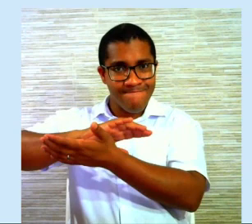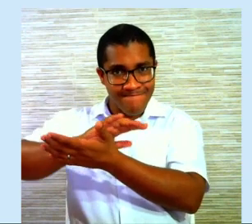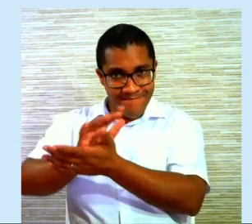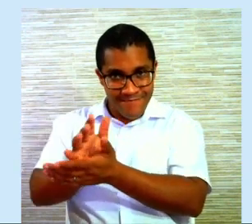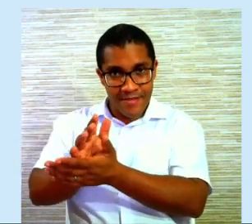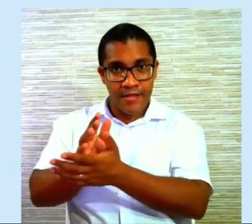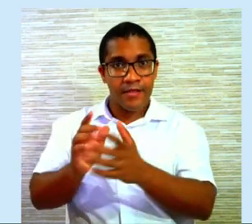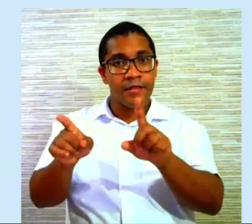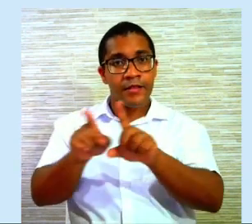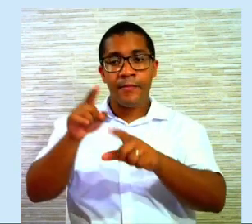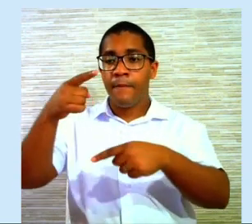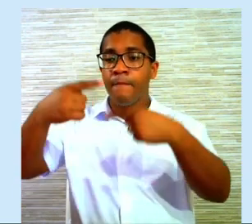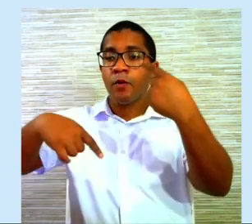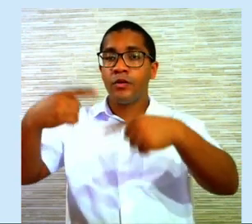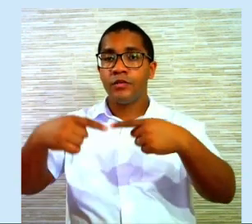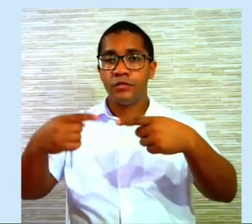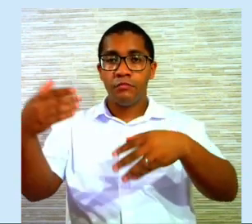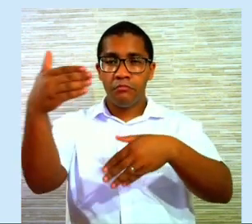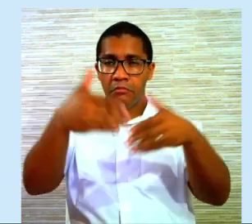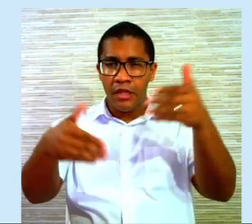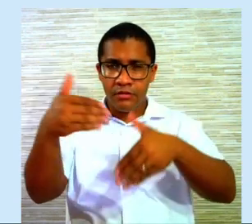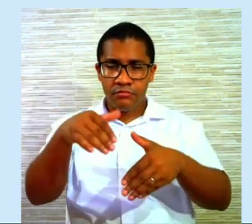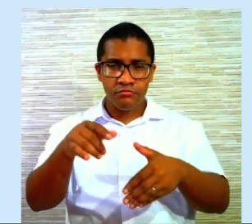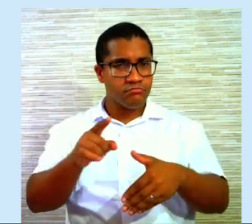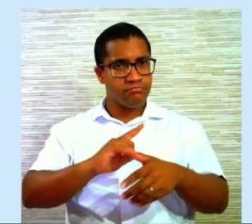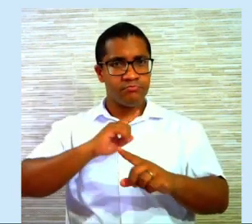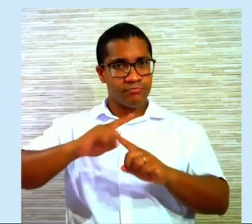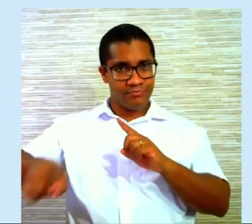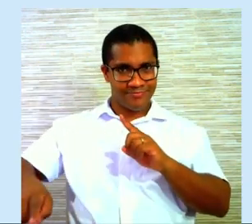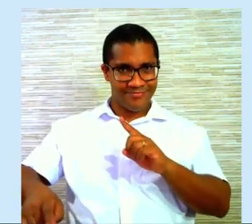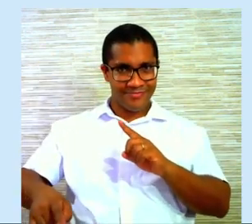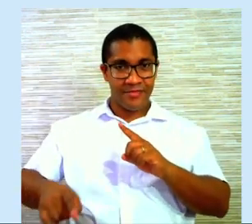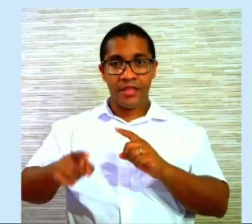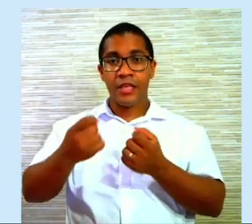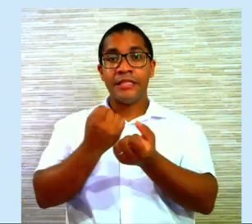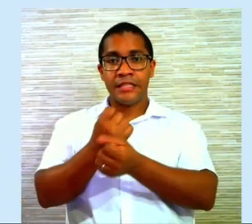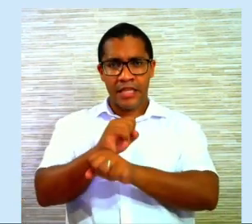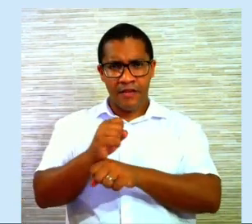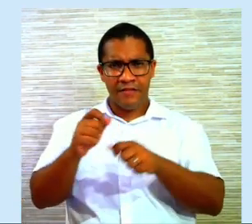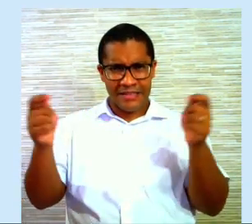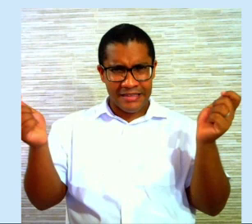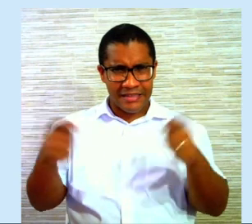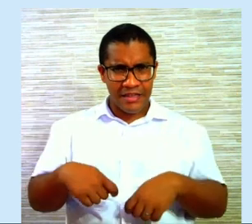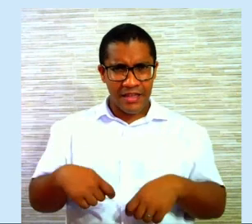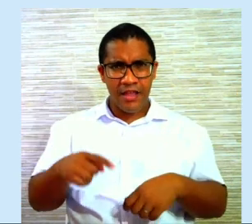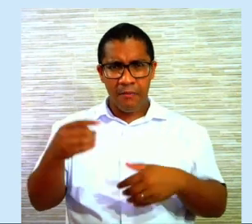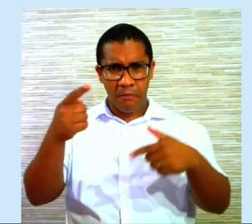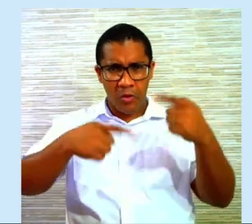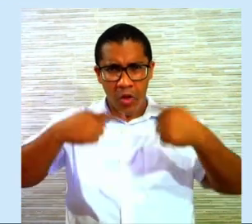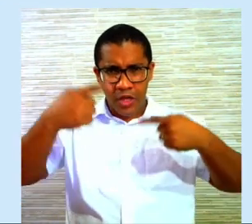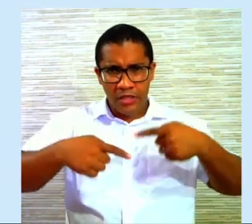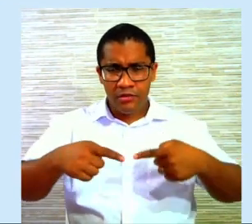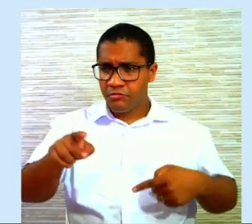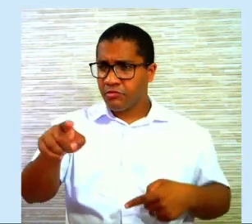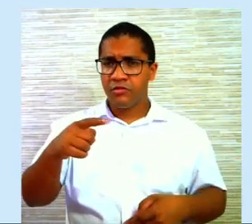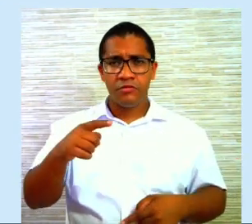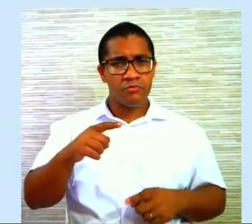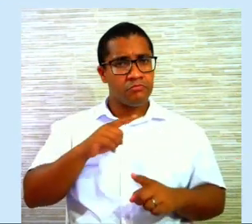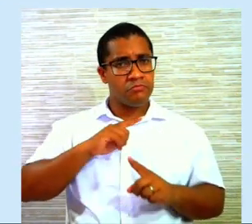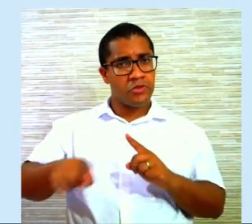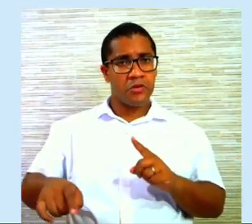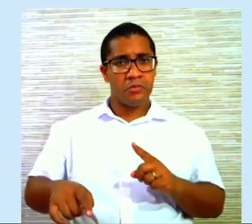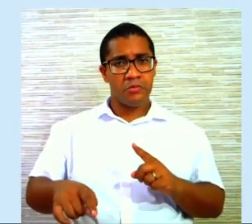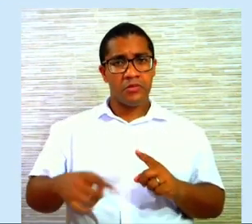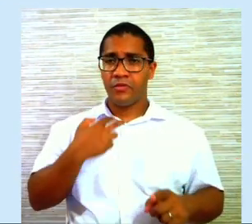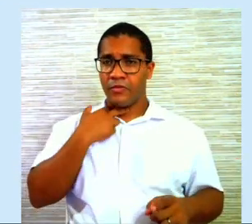condição de exclusão da vida política. Então, os escravos não tinham direito na antiguidade à vida política, né?